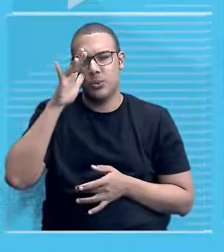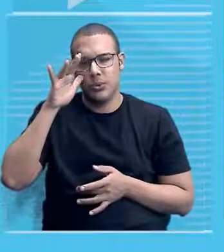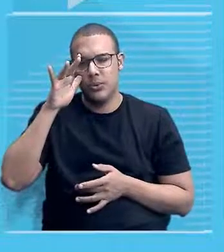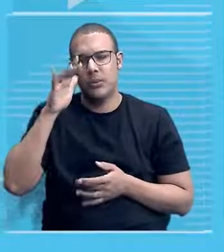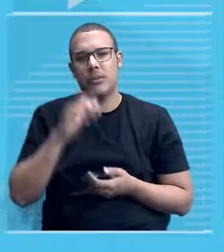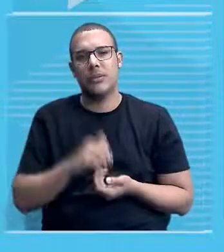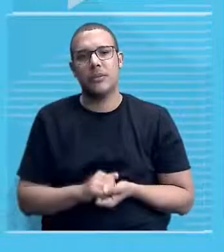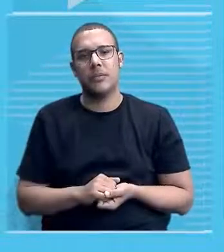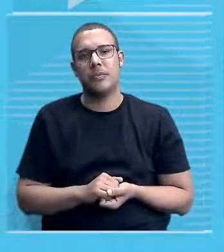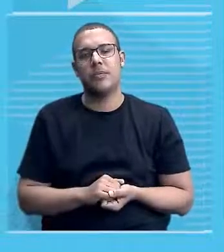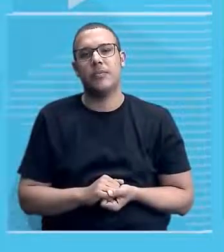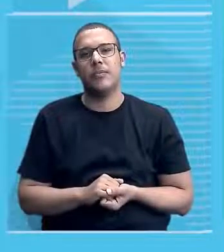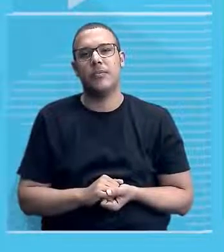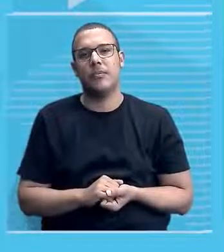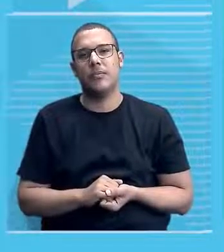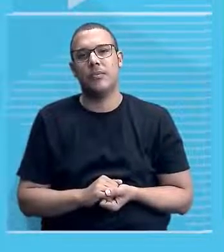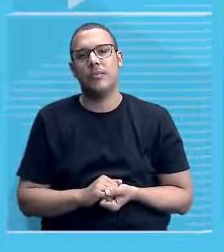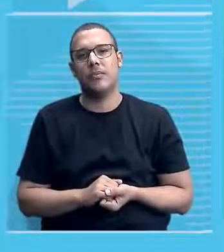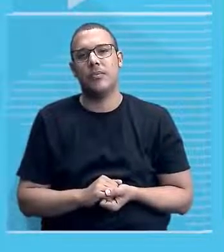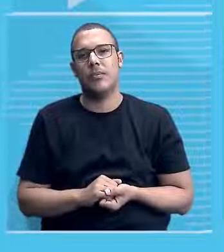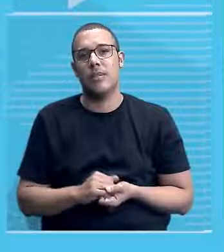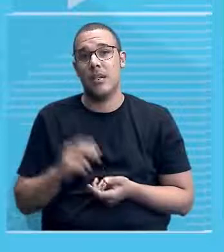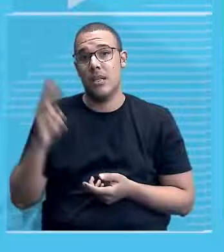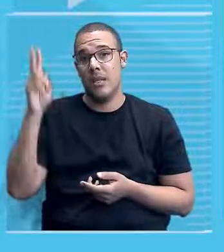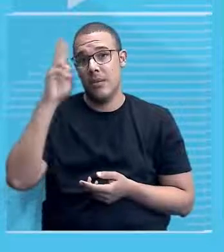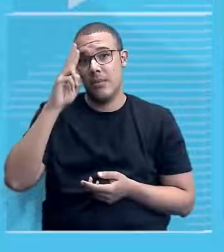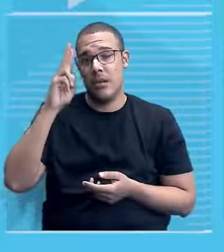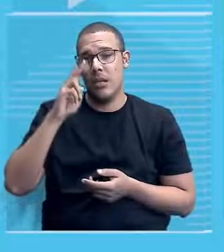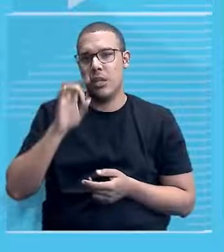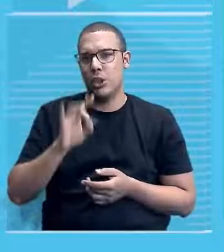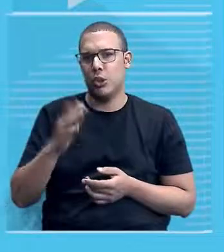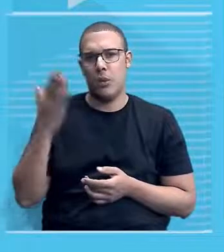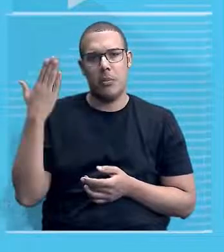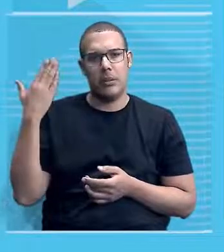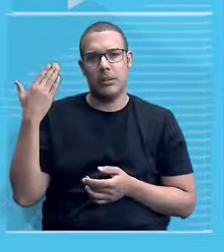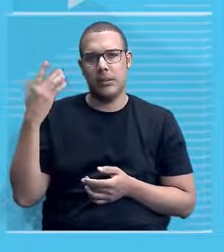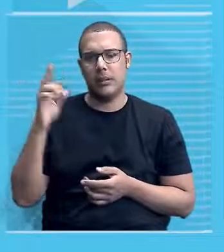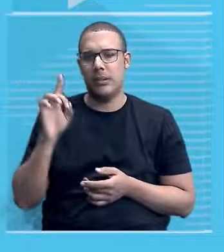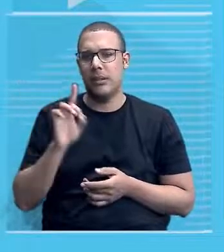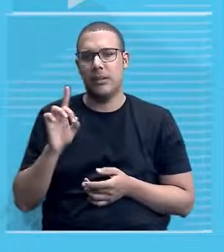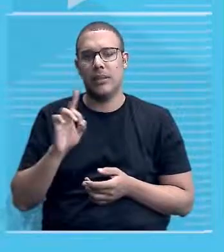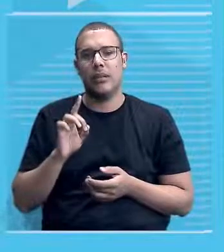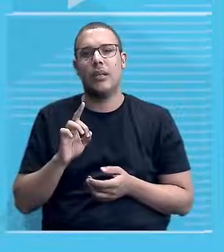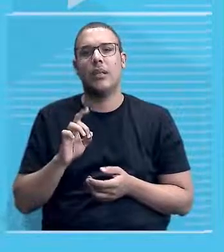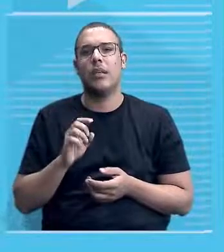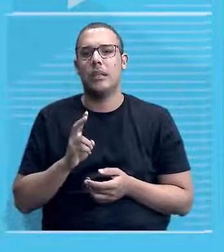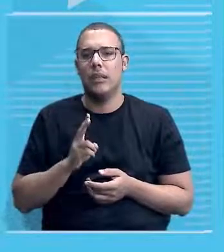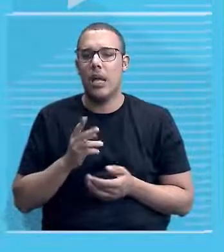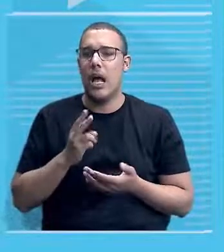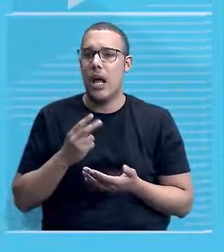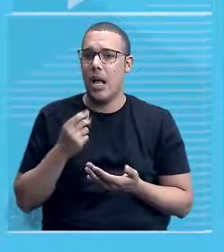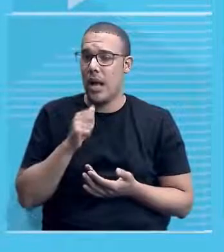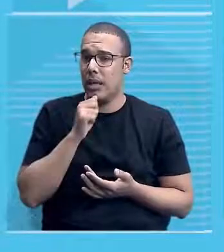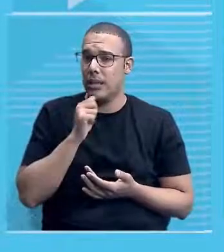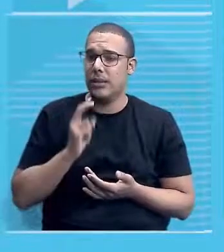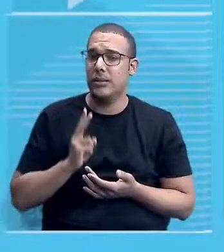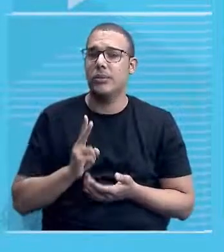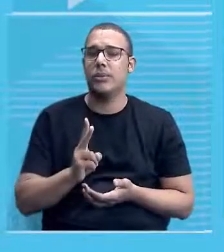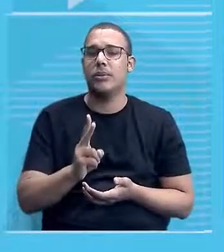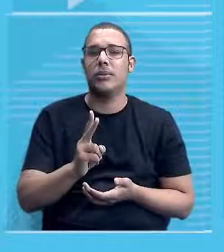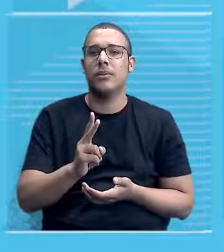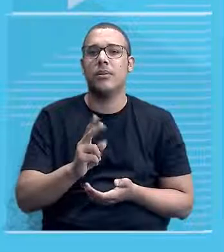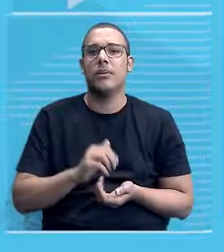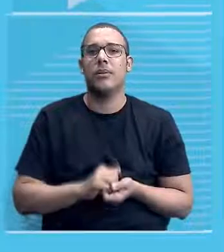e lembrar vocês que não ficou no passado todo tempo isso está com a gente né porque